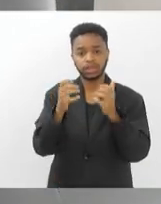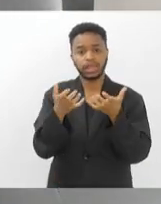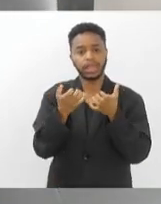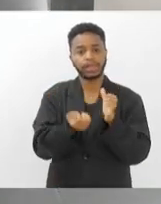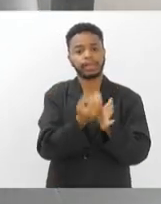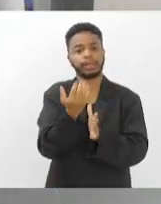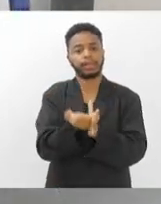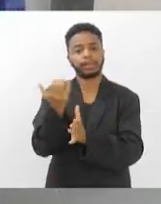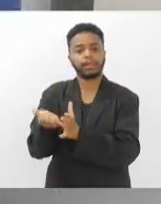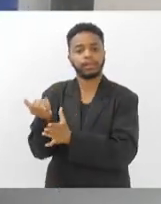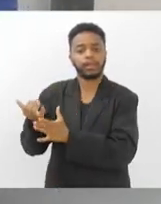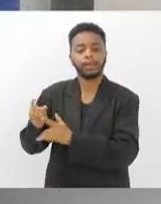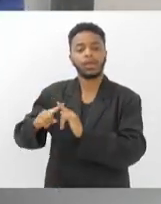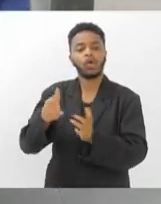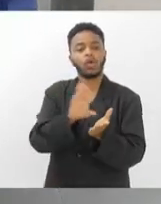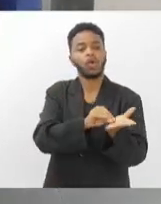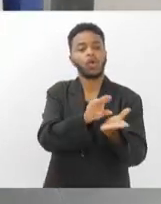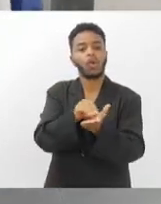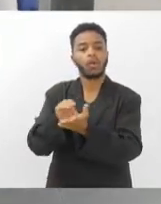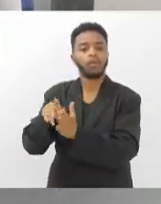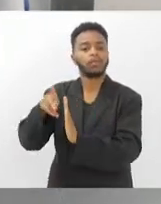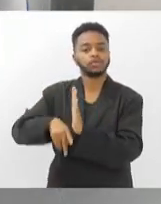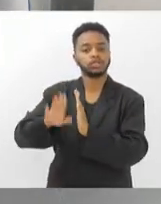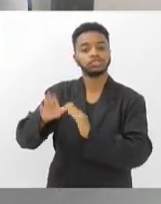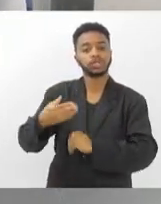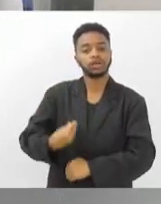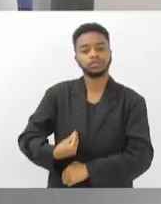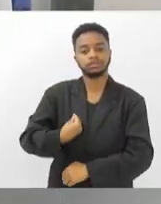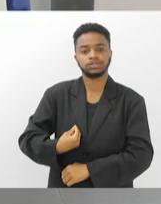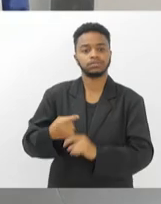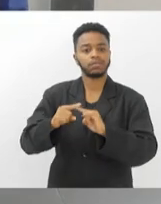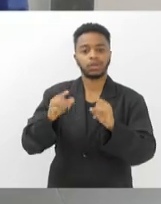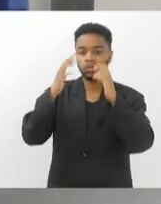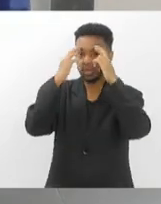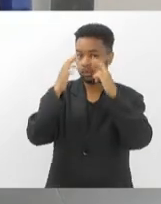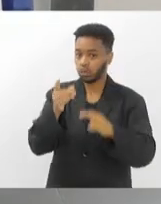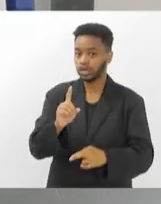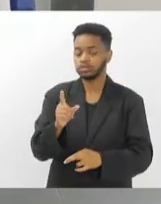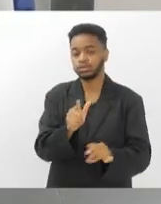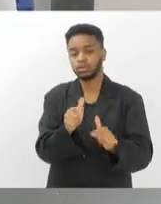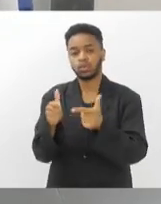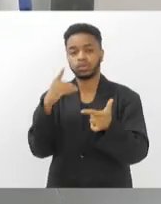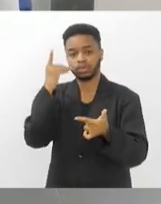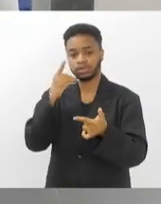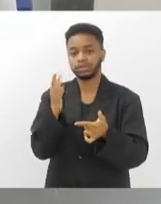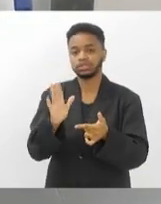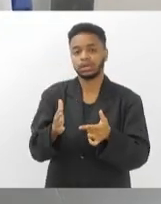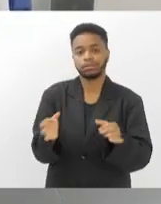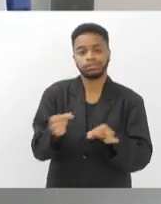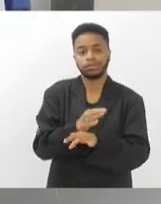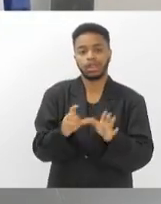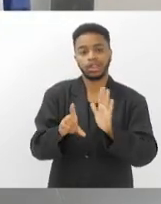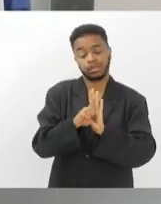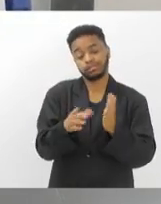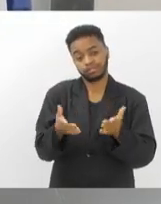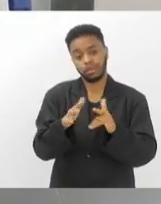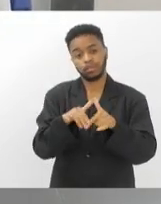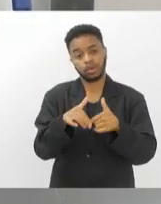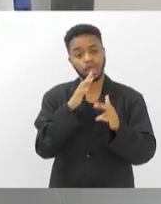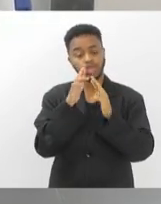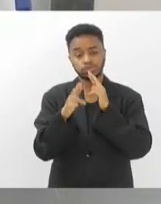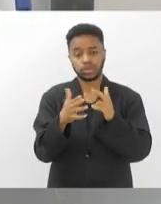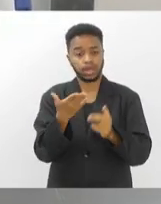aí copiam projetos anteriores, desrespeitando iniciativas anteriores, e o resultado dá nesse.